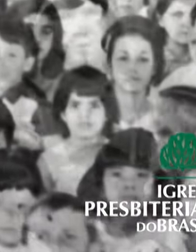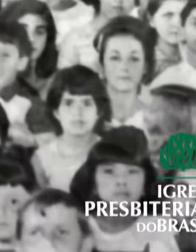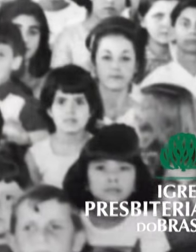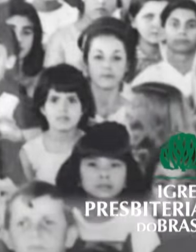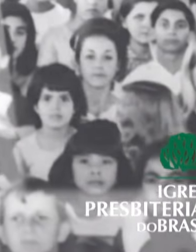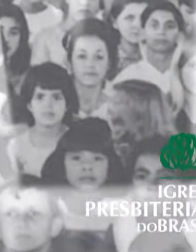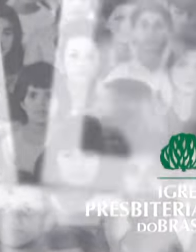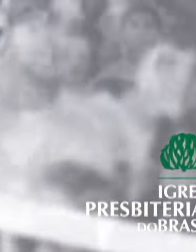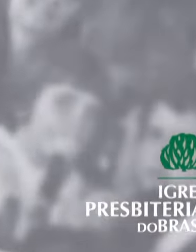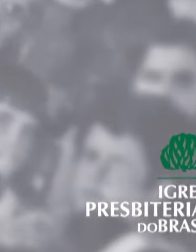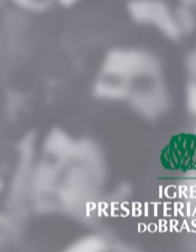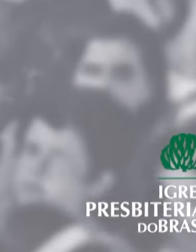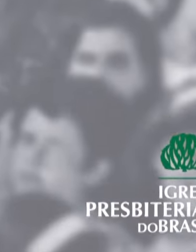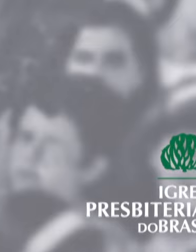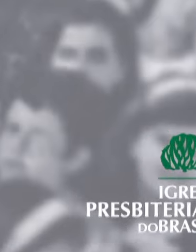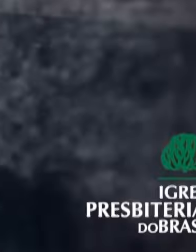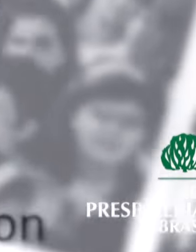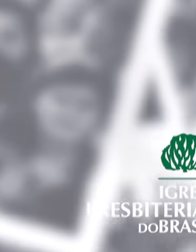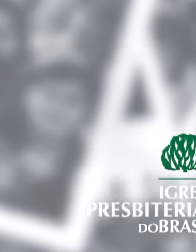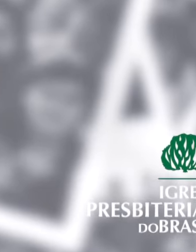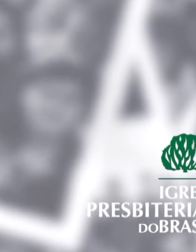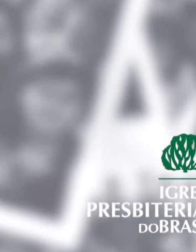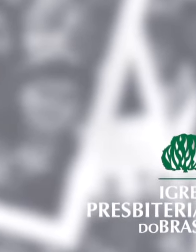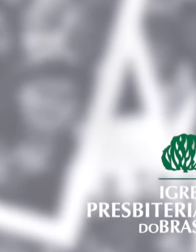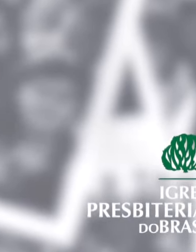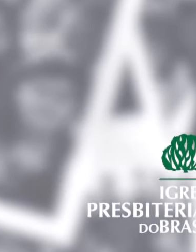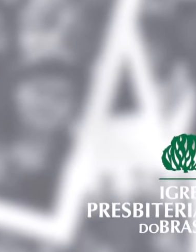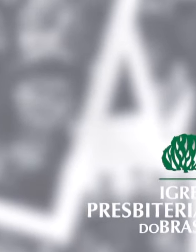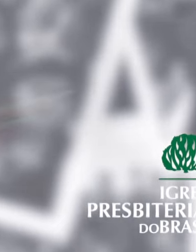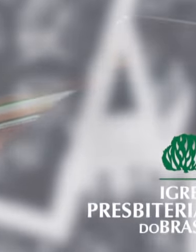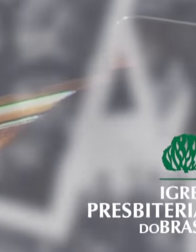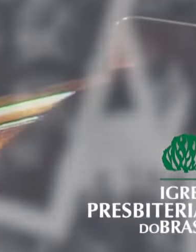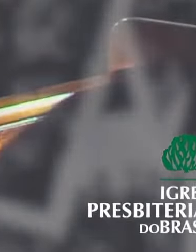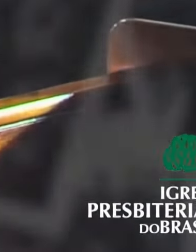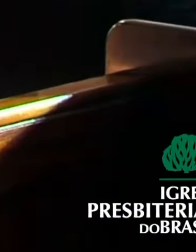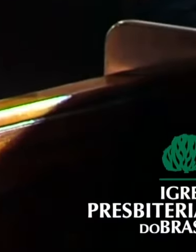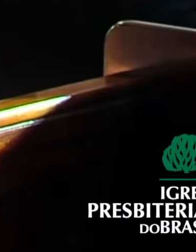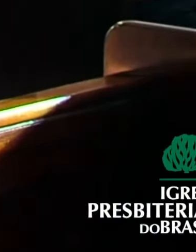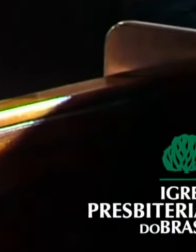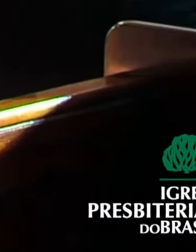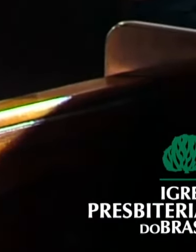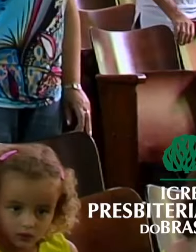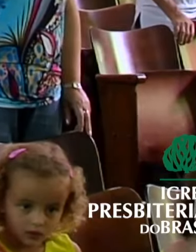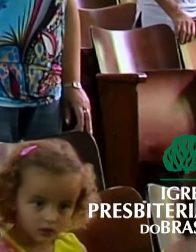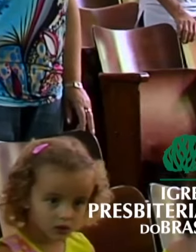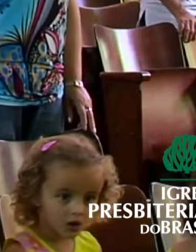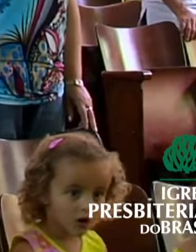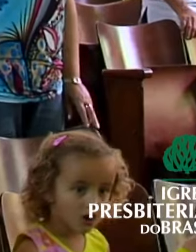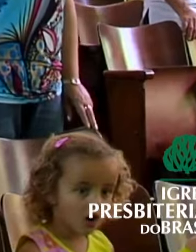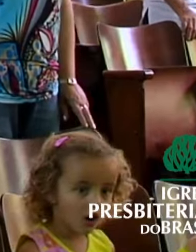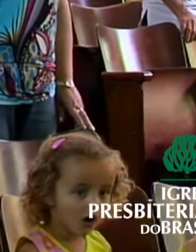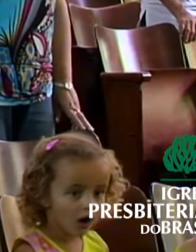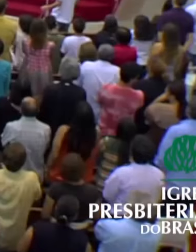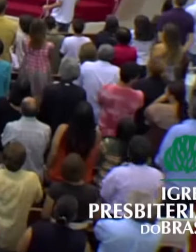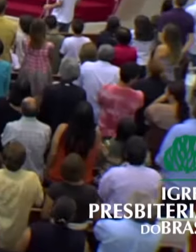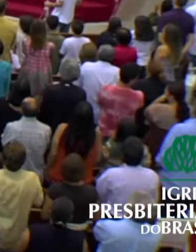Norte-Americana, que enviou o jovem pastor Ashbel Wynne Simonton ao nosso país em 1859, com um